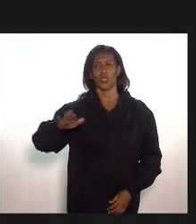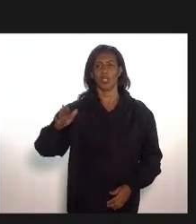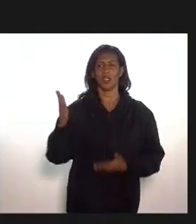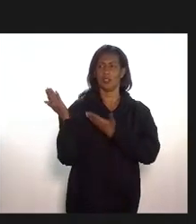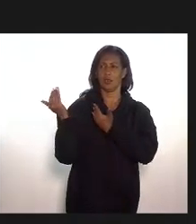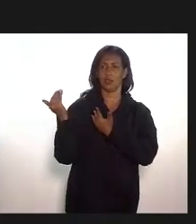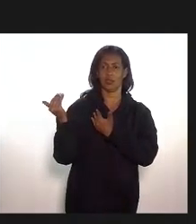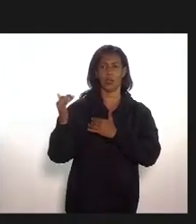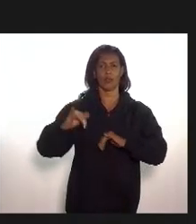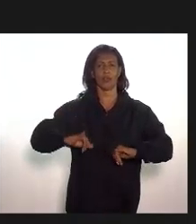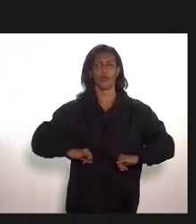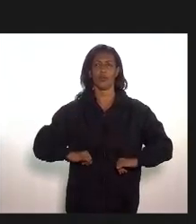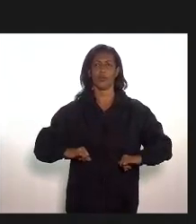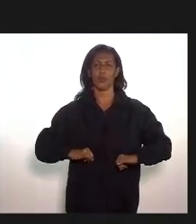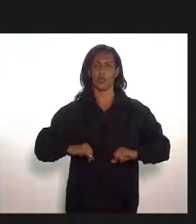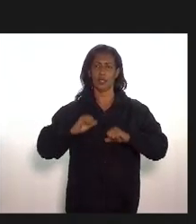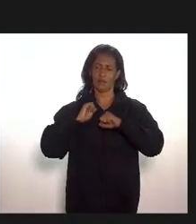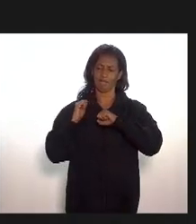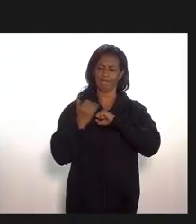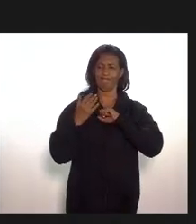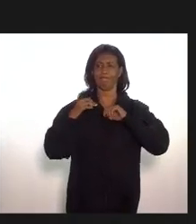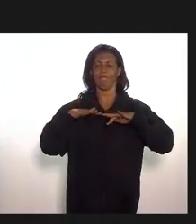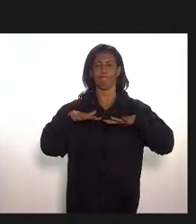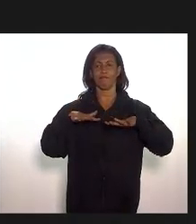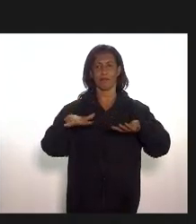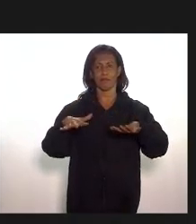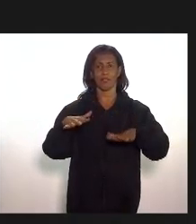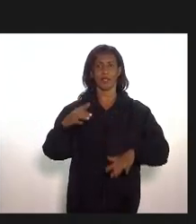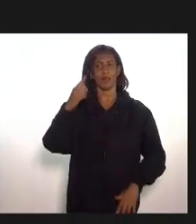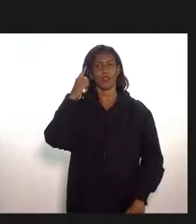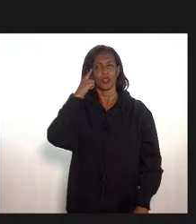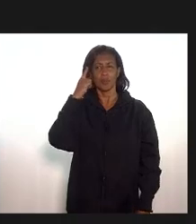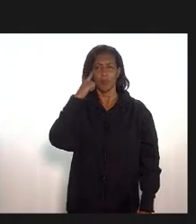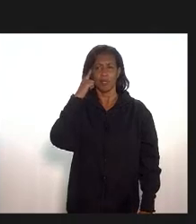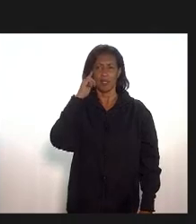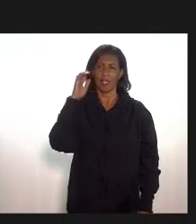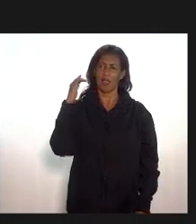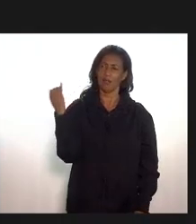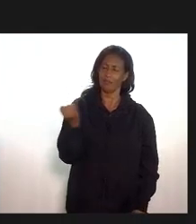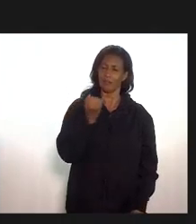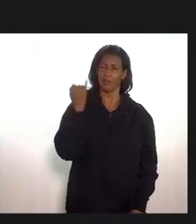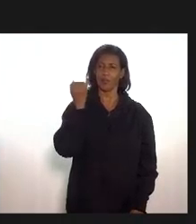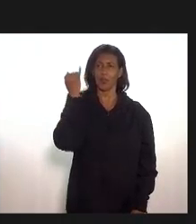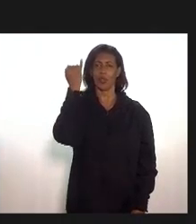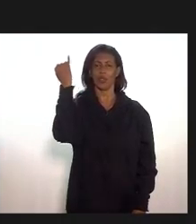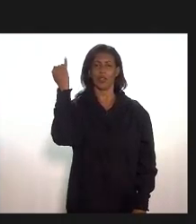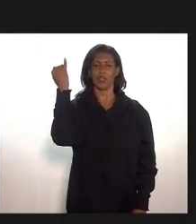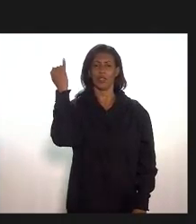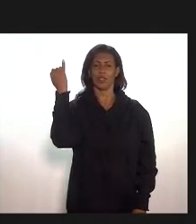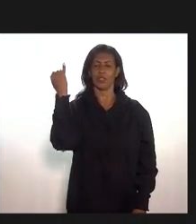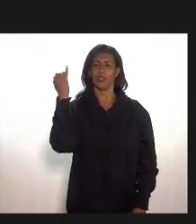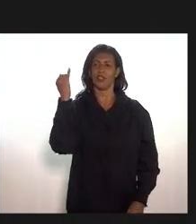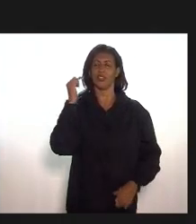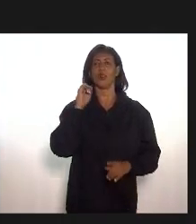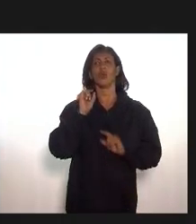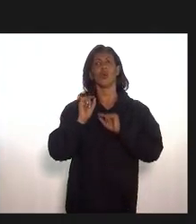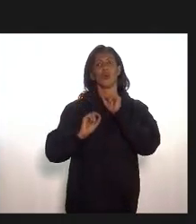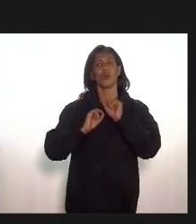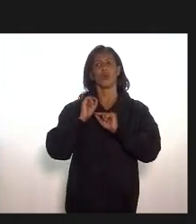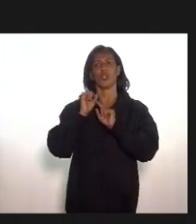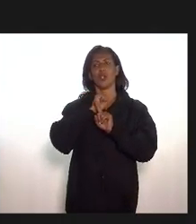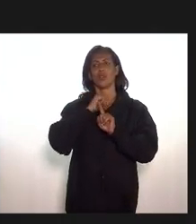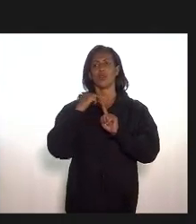pandemia, há um aspecto que deve ser sopesado nesse momento, de fundamental importância, que é uma questão social.